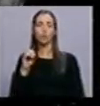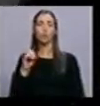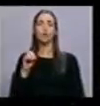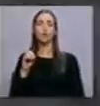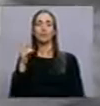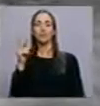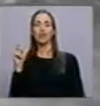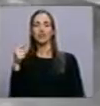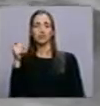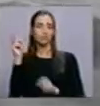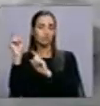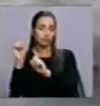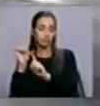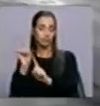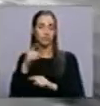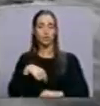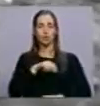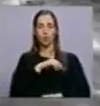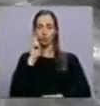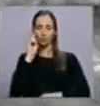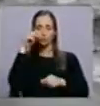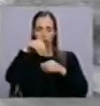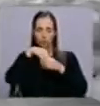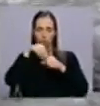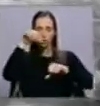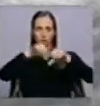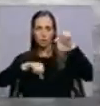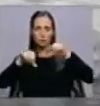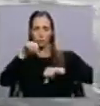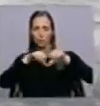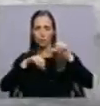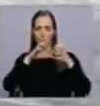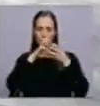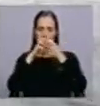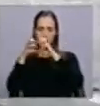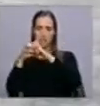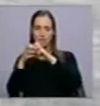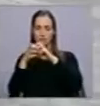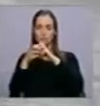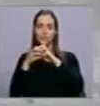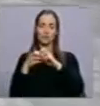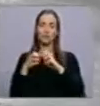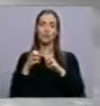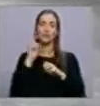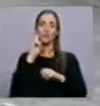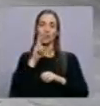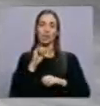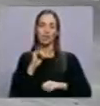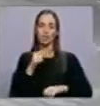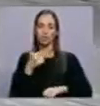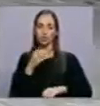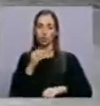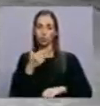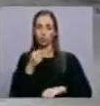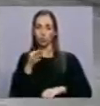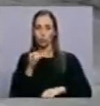quando olhamos para a sua composição da sua massa, digamos assim, quando olhamos de maneira geral e não apenas para o isótopo de oxigênio,